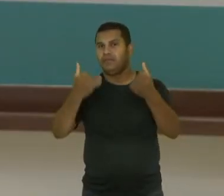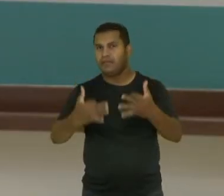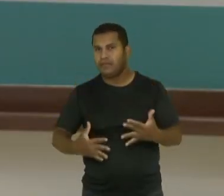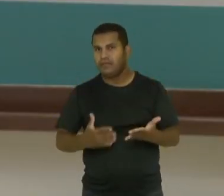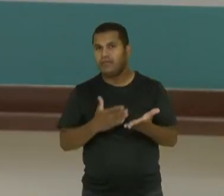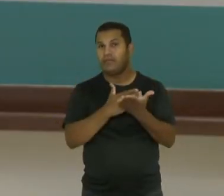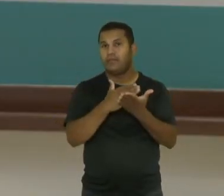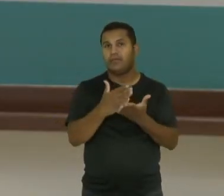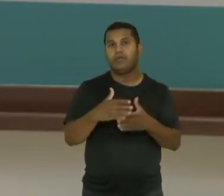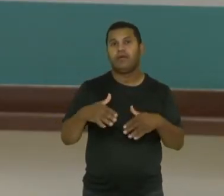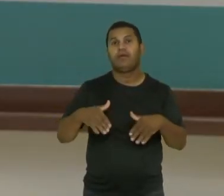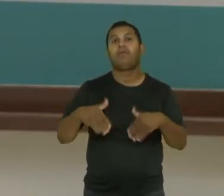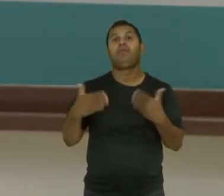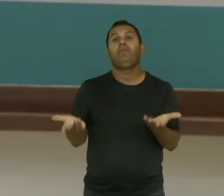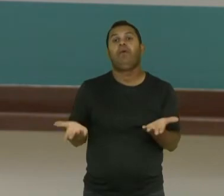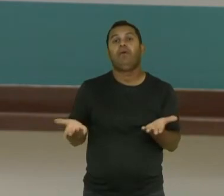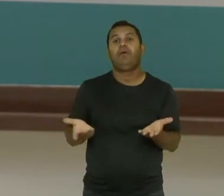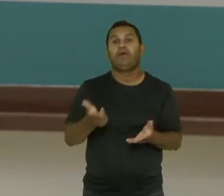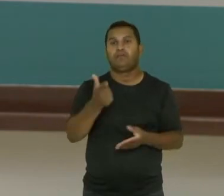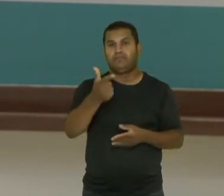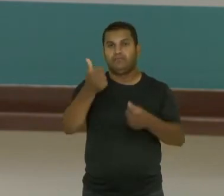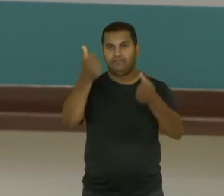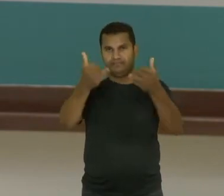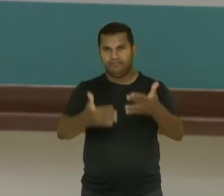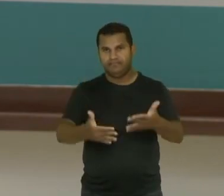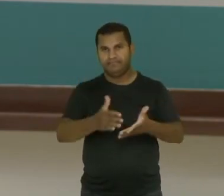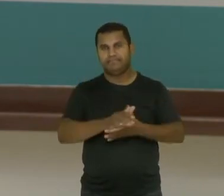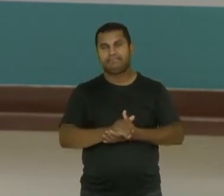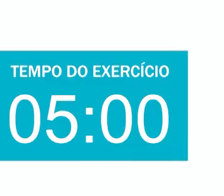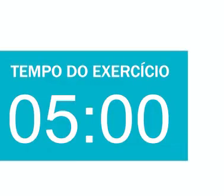pouquinho nós voltamos para conferir essa resposta.